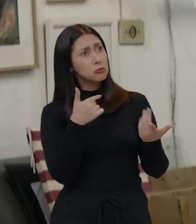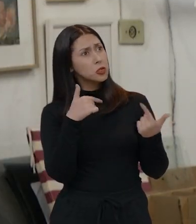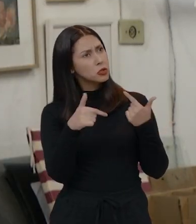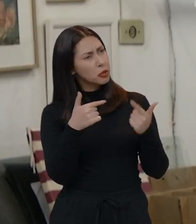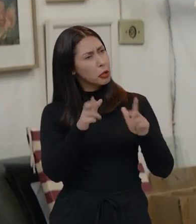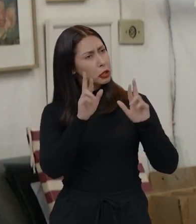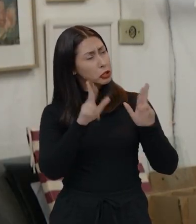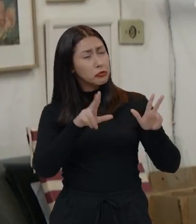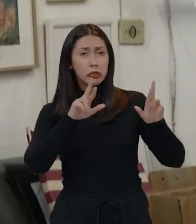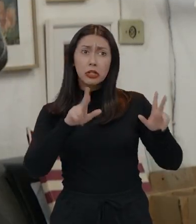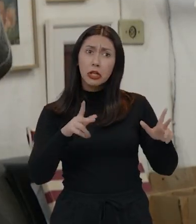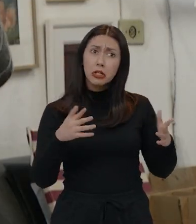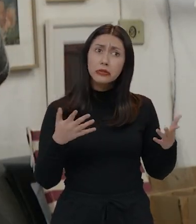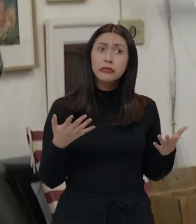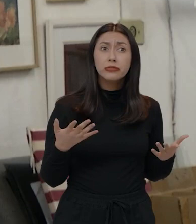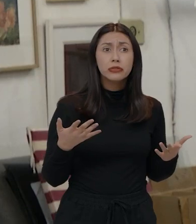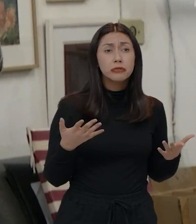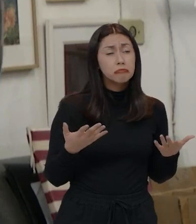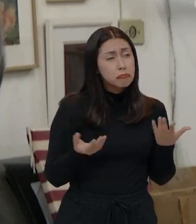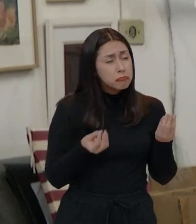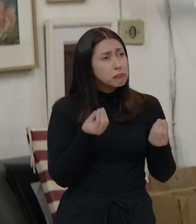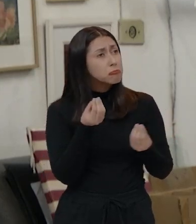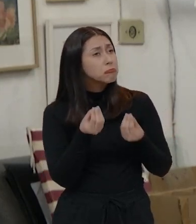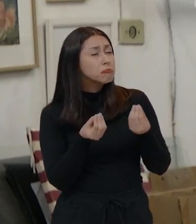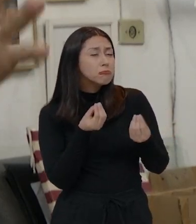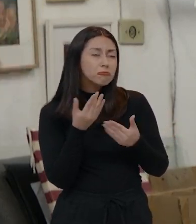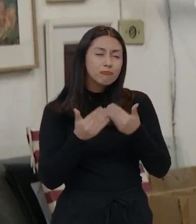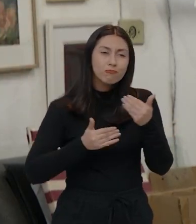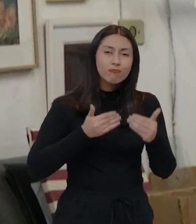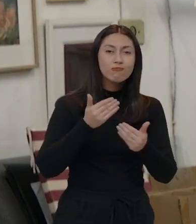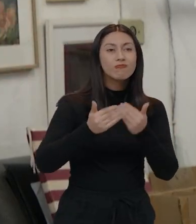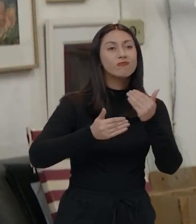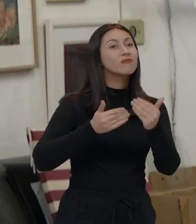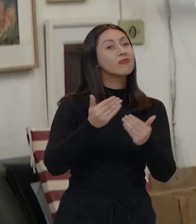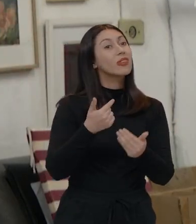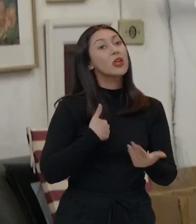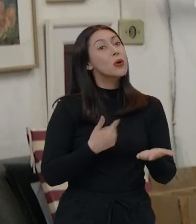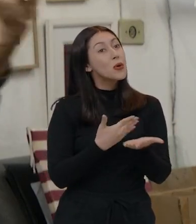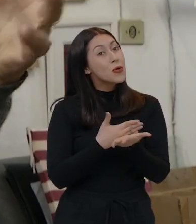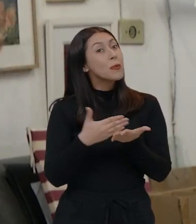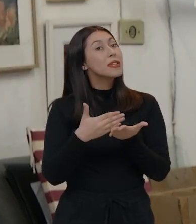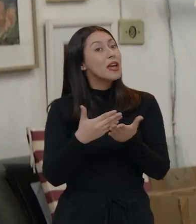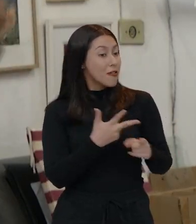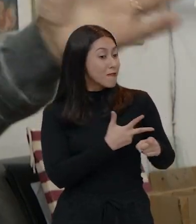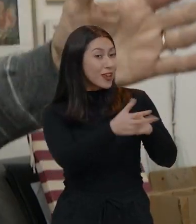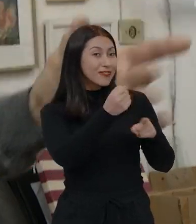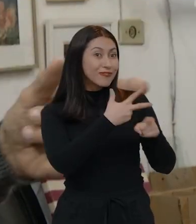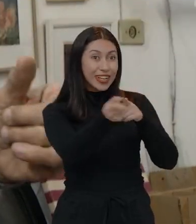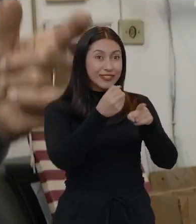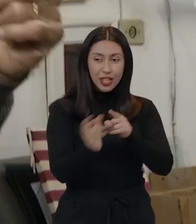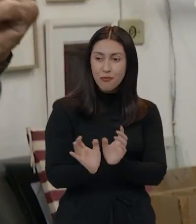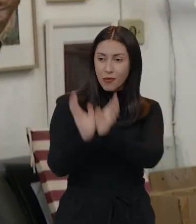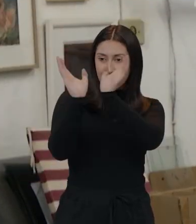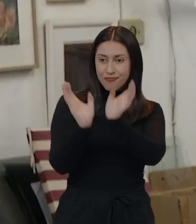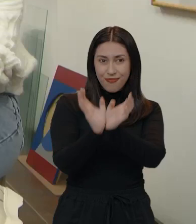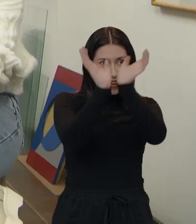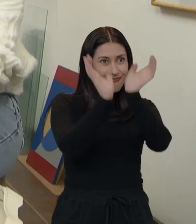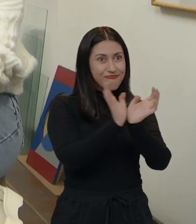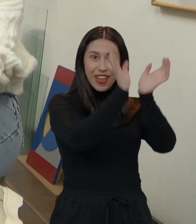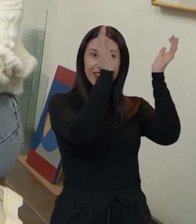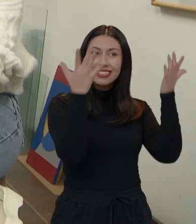esse trabalho aqui é diferente, né? E aí aquilo foi indo. E aí eu comecei a ganhar quase todos os prêmios ali,